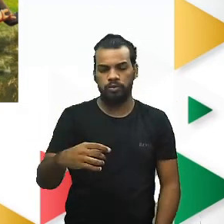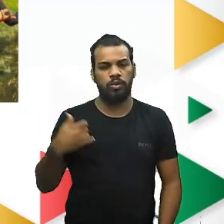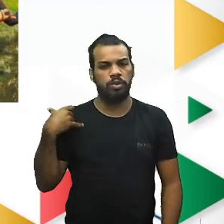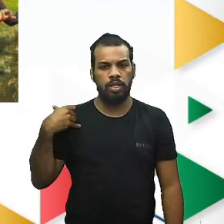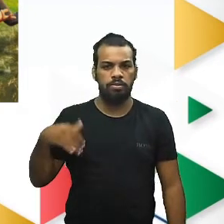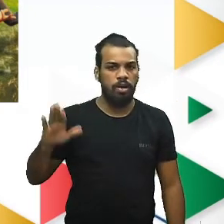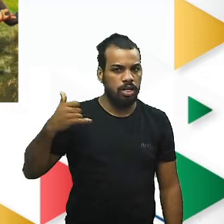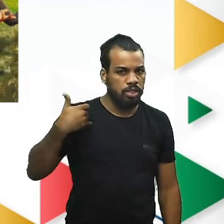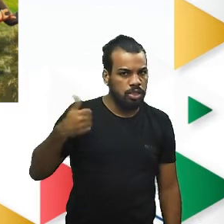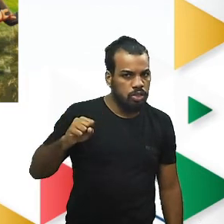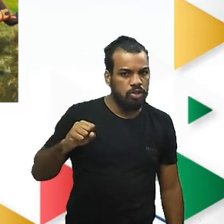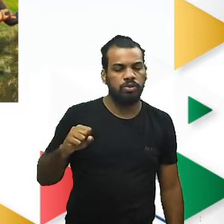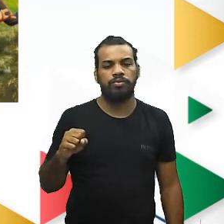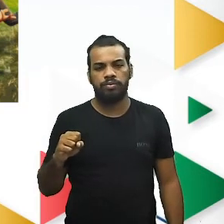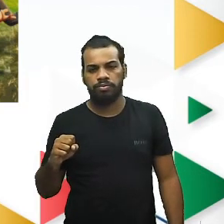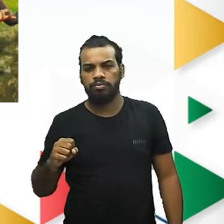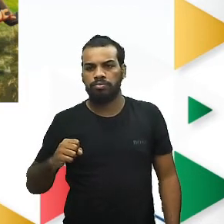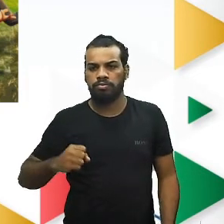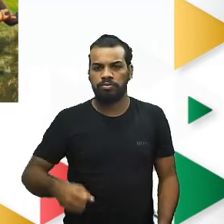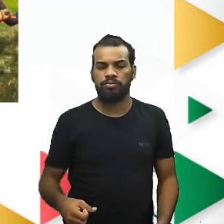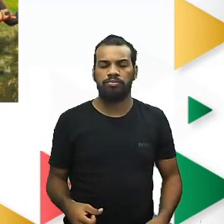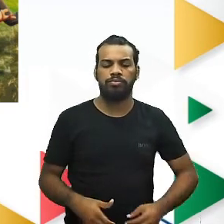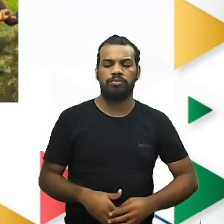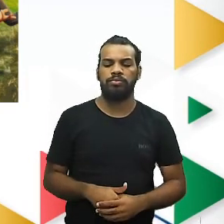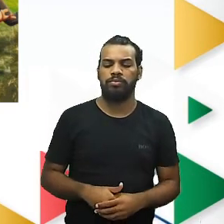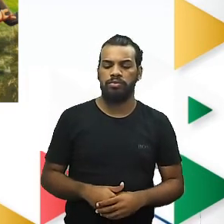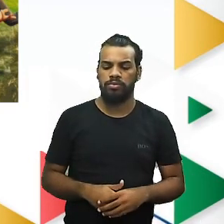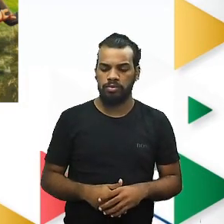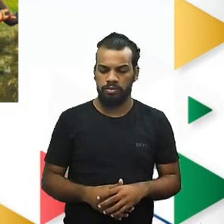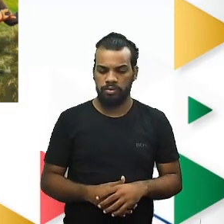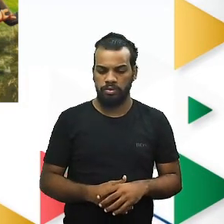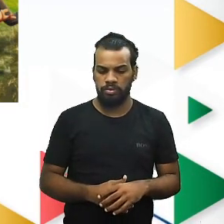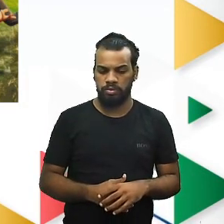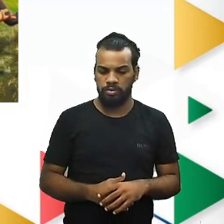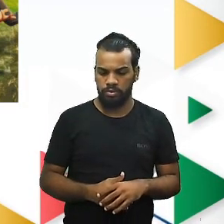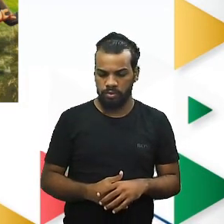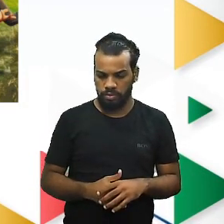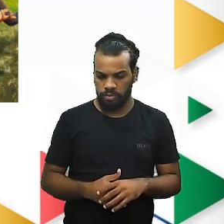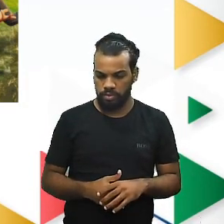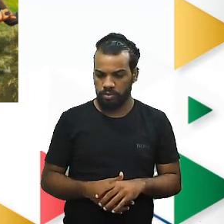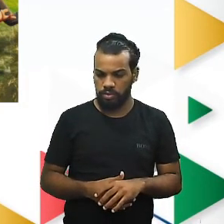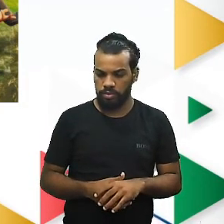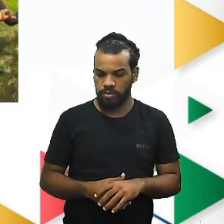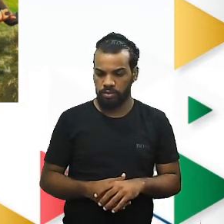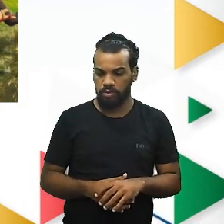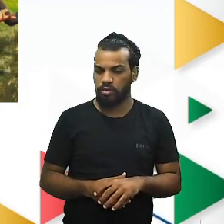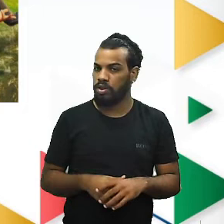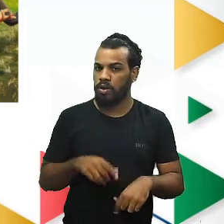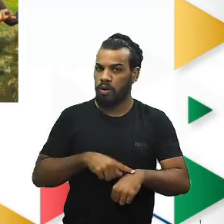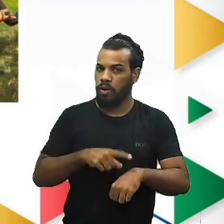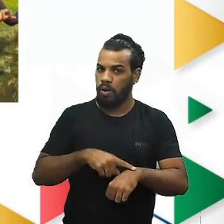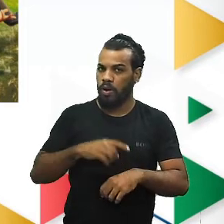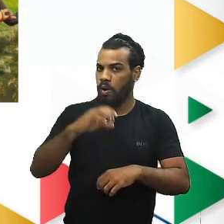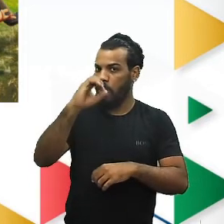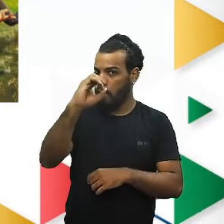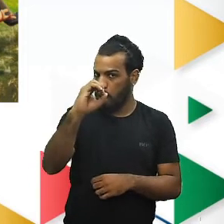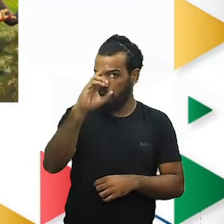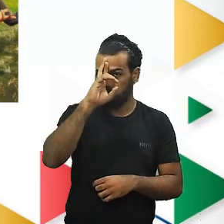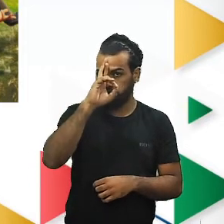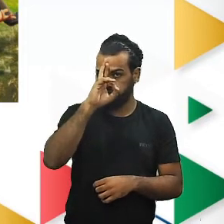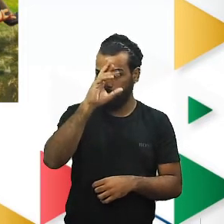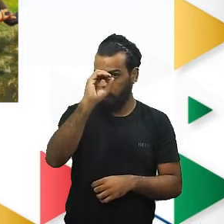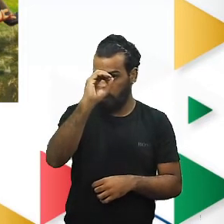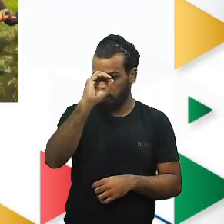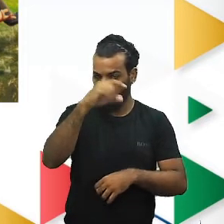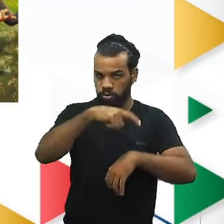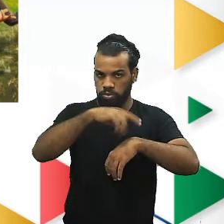né? Qualquer um que podia assistir, né? Rock Horror Show. Então era só meia-noite para maior. E foi o filme